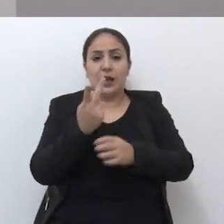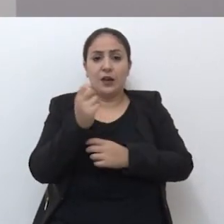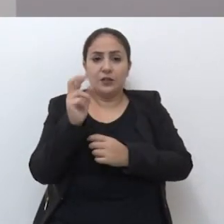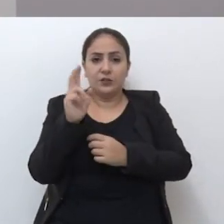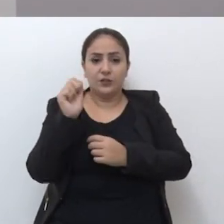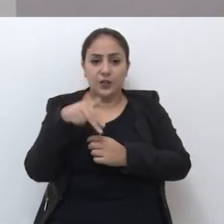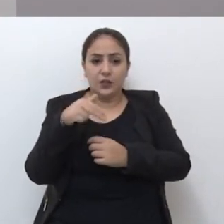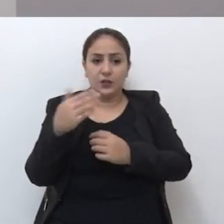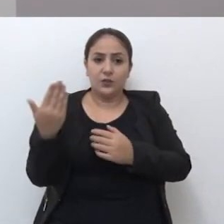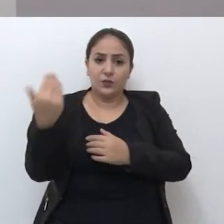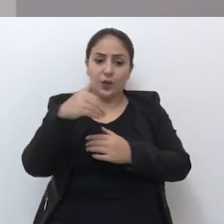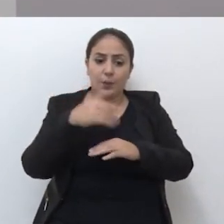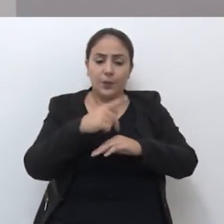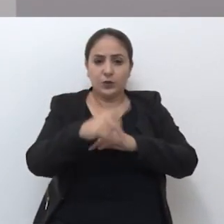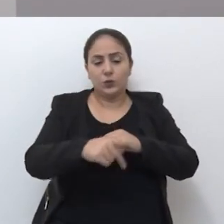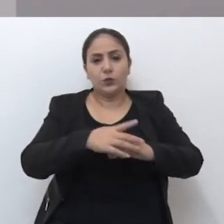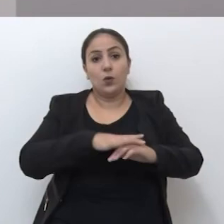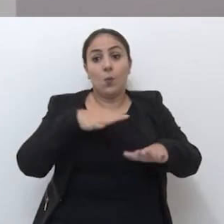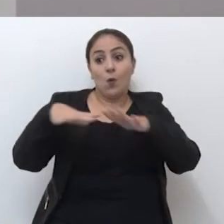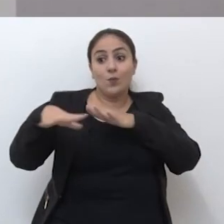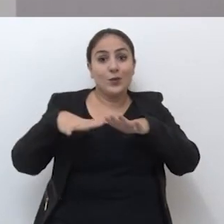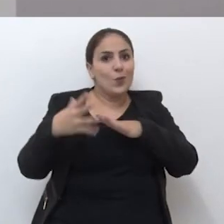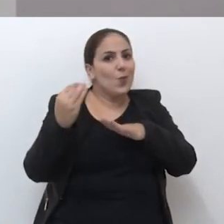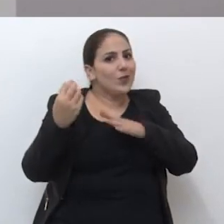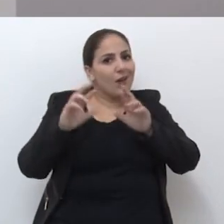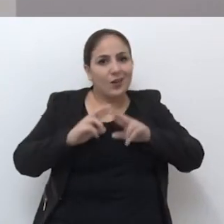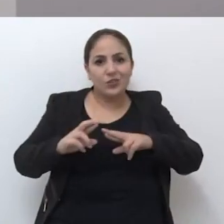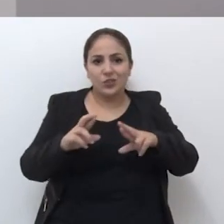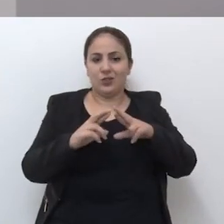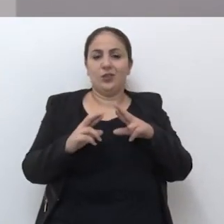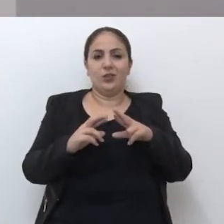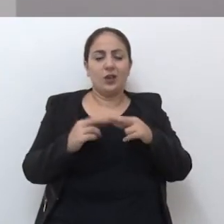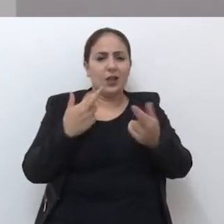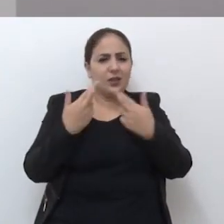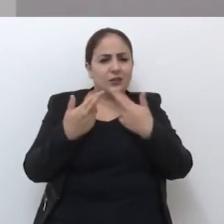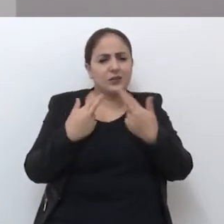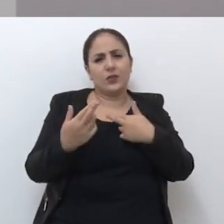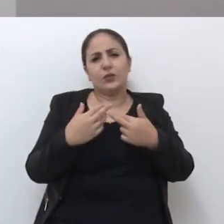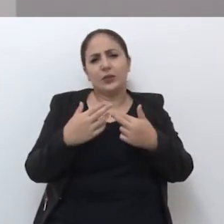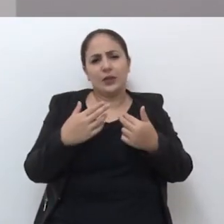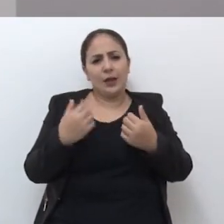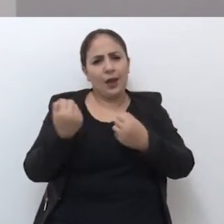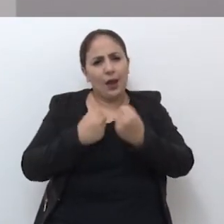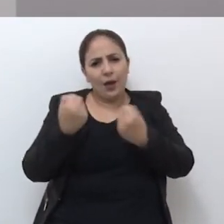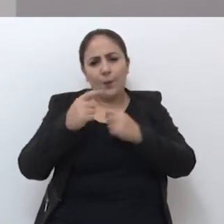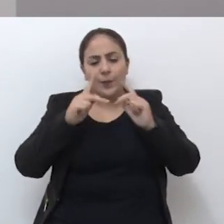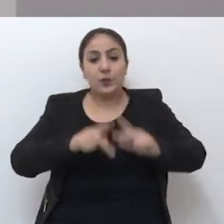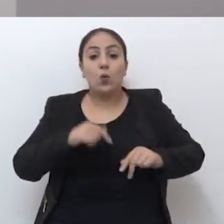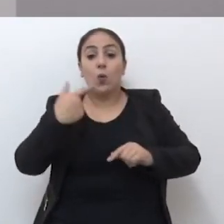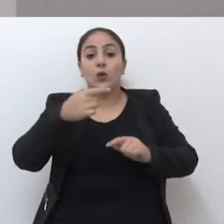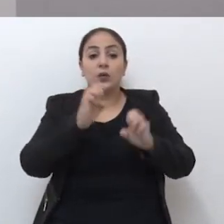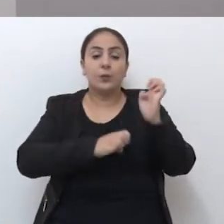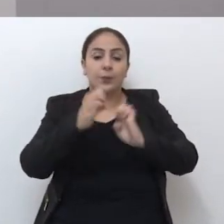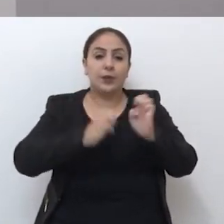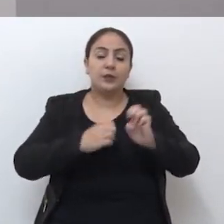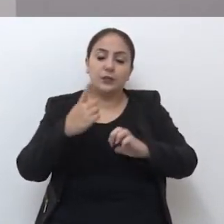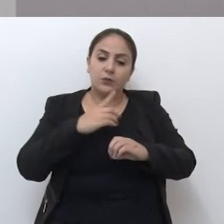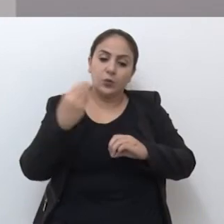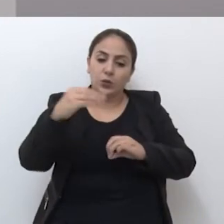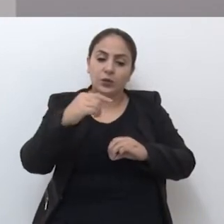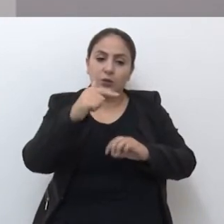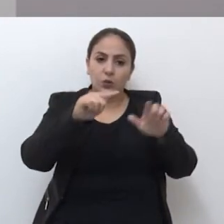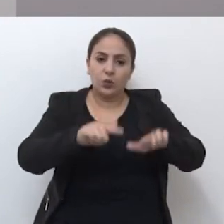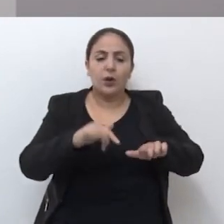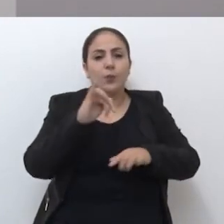que vem para Passo Fundo e fica naquela região. Vai fomentar muito aquela região, questão de veículos e de pessoas. Outras empresas estão instalando